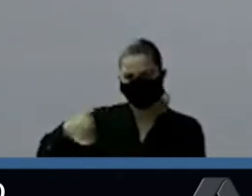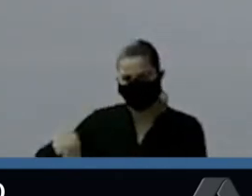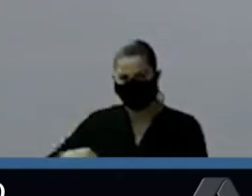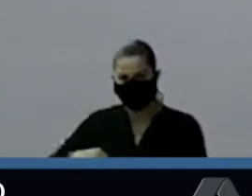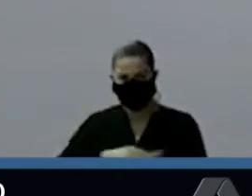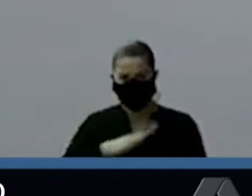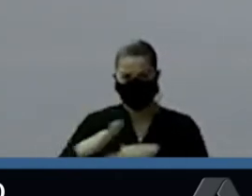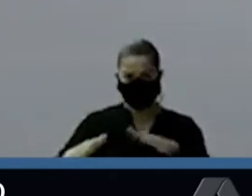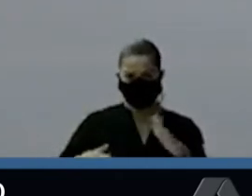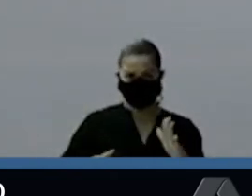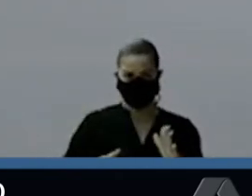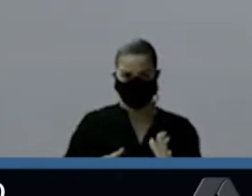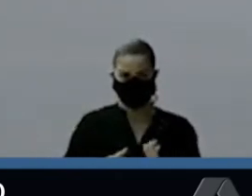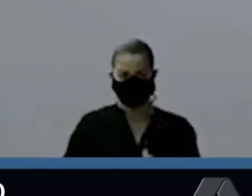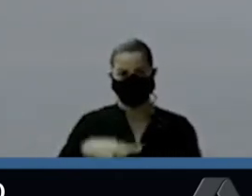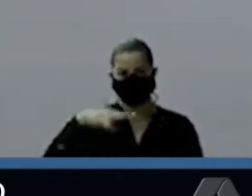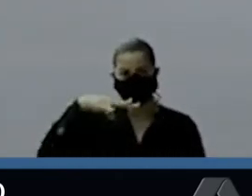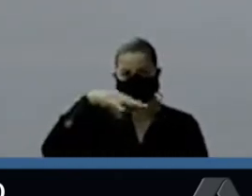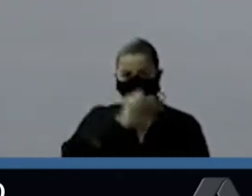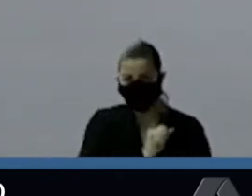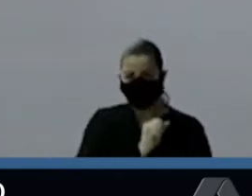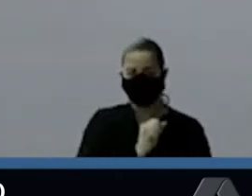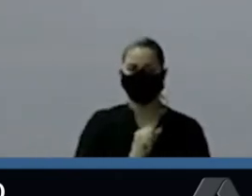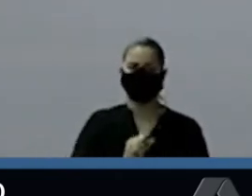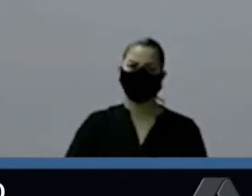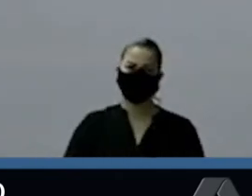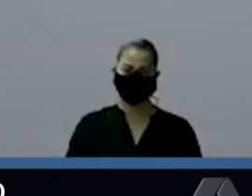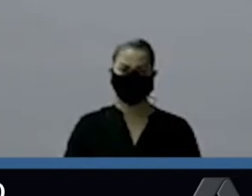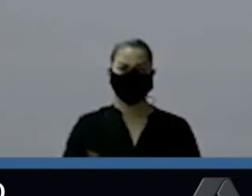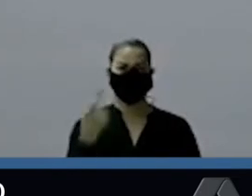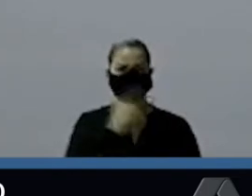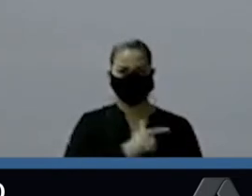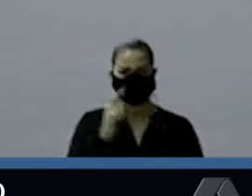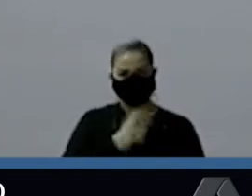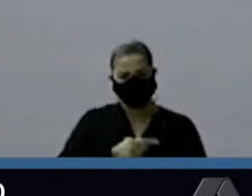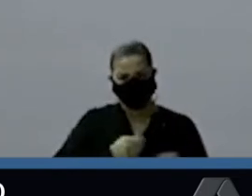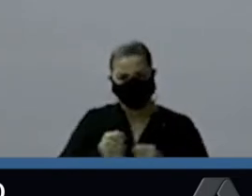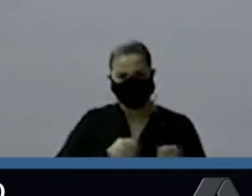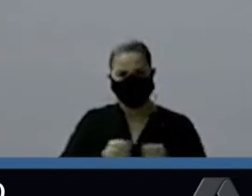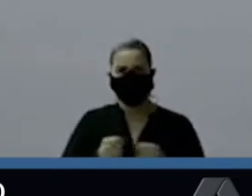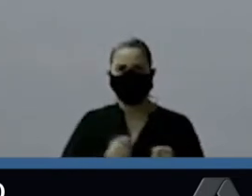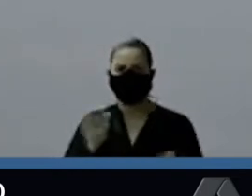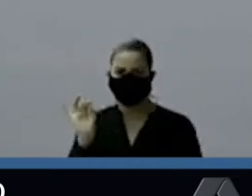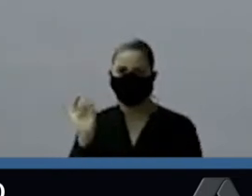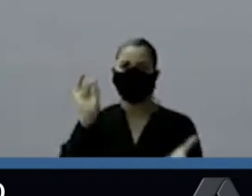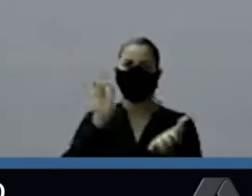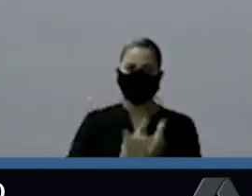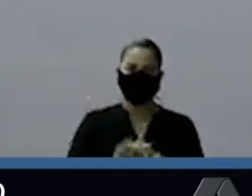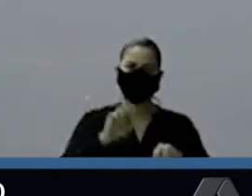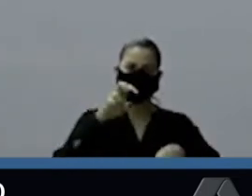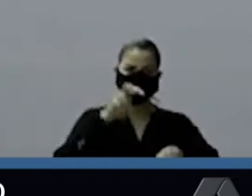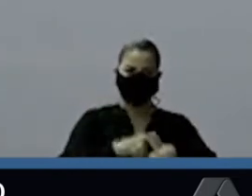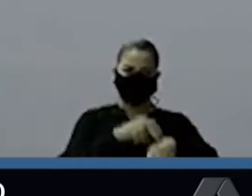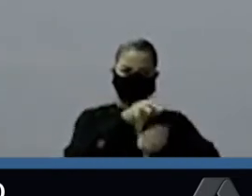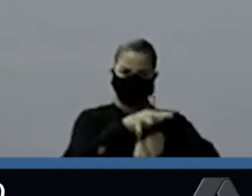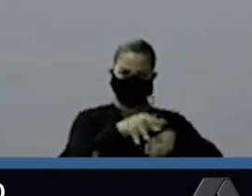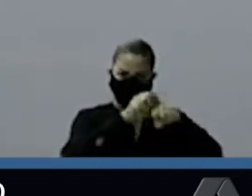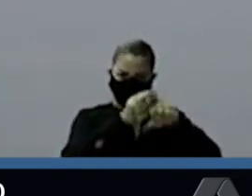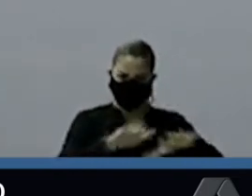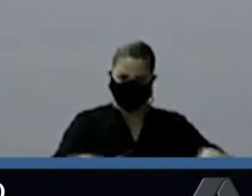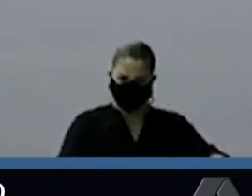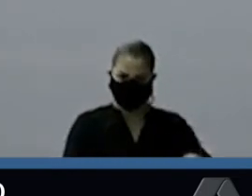disponibilizadas no mais curto espaço de tempo, porque só assim nós vamos ter de fato o controle da doença